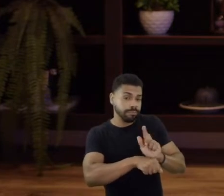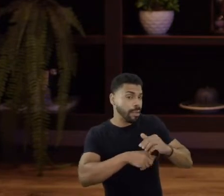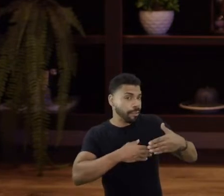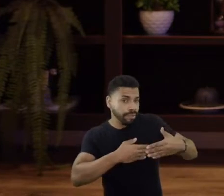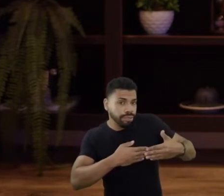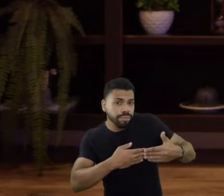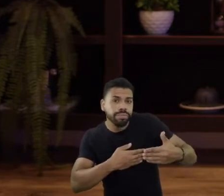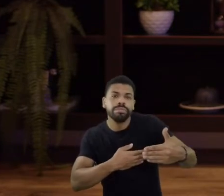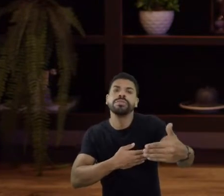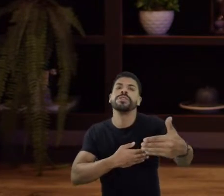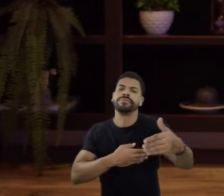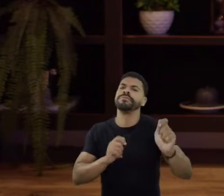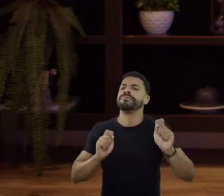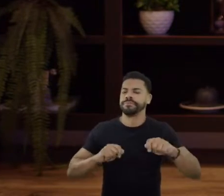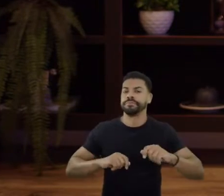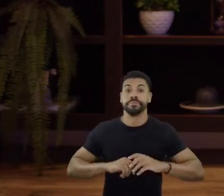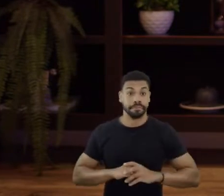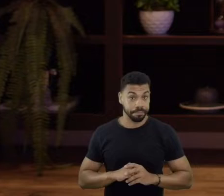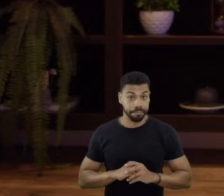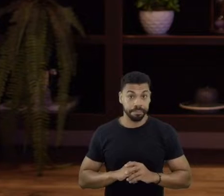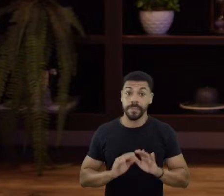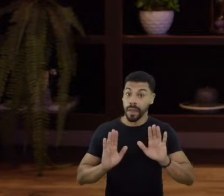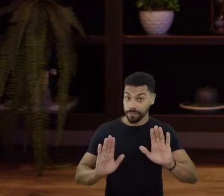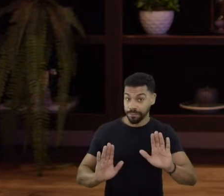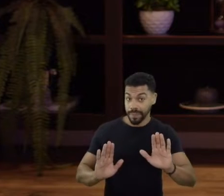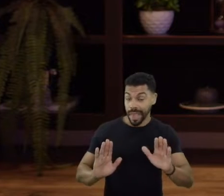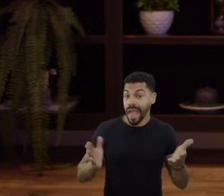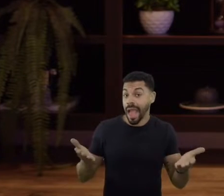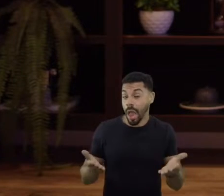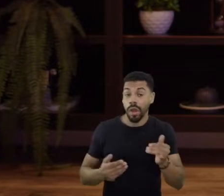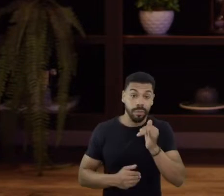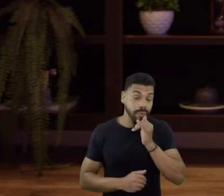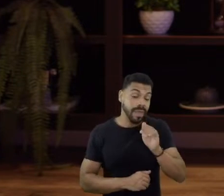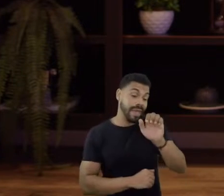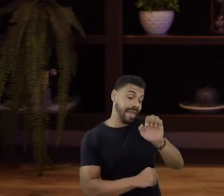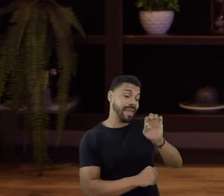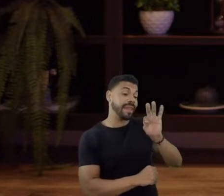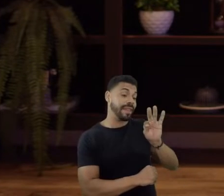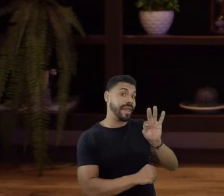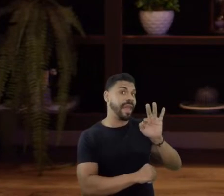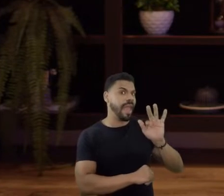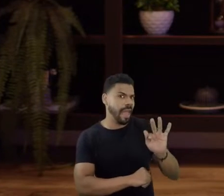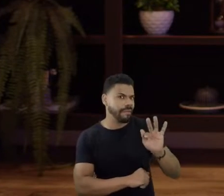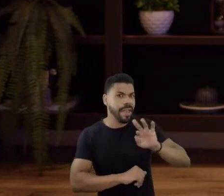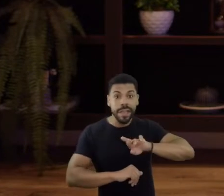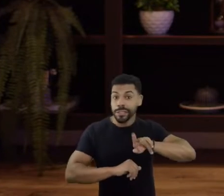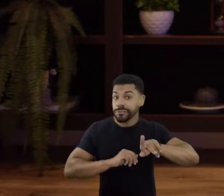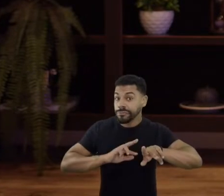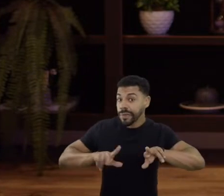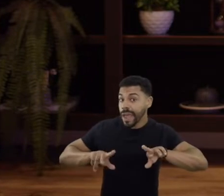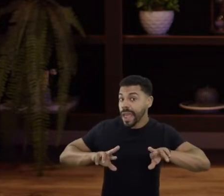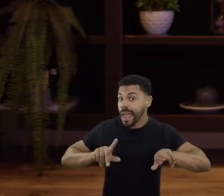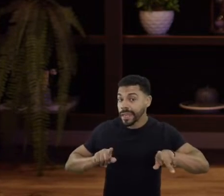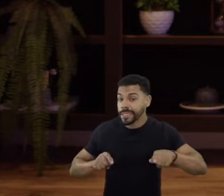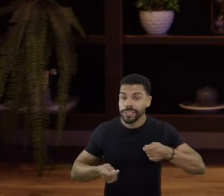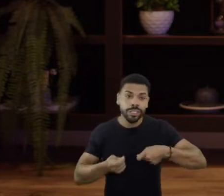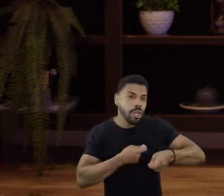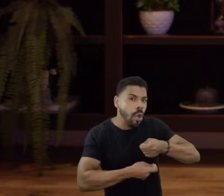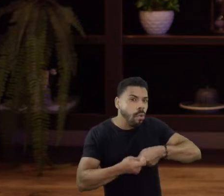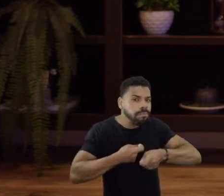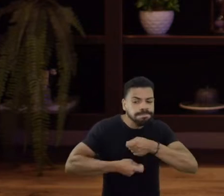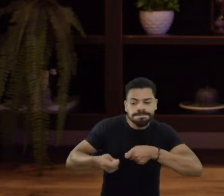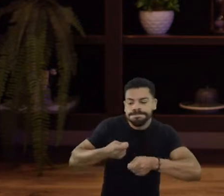assim vai acontecendo o fundo bom no caso dos etfs isso acontece de uma maneira diferente eles são Fundos negociados em